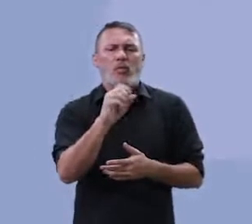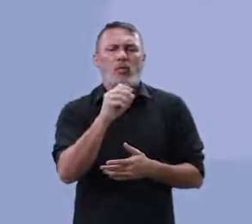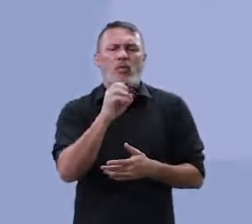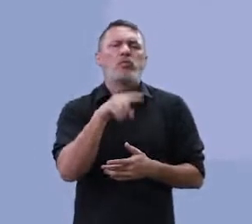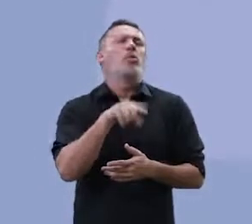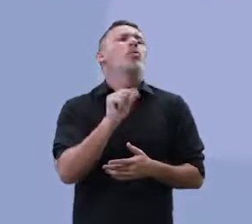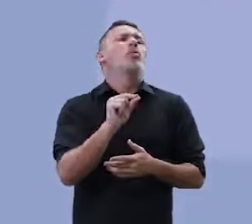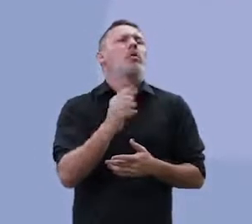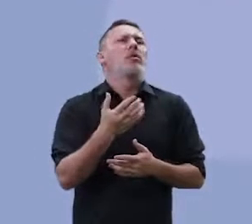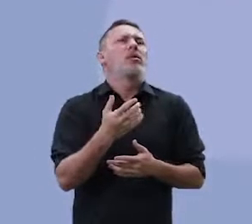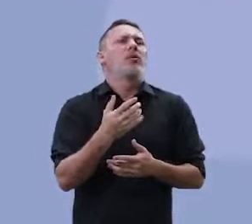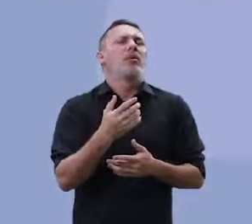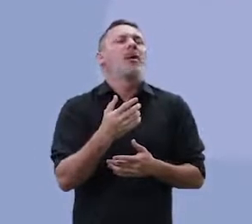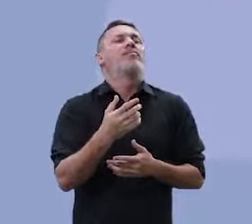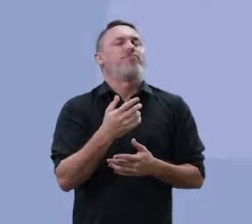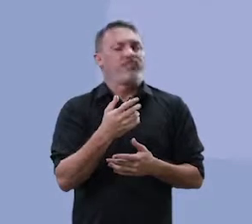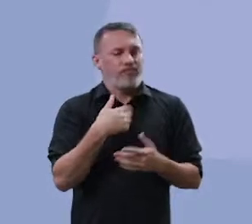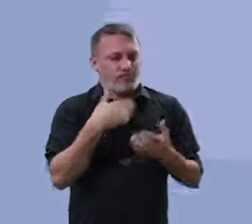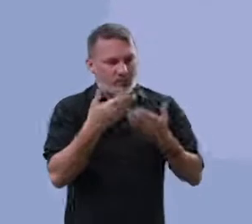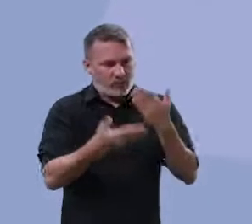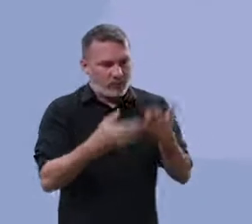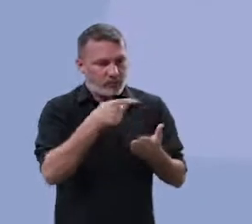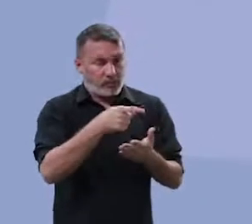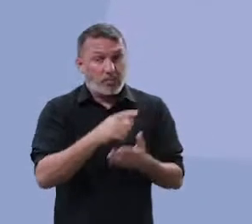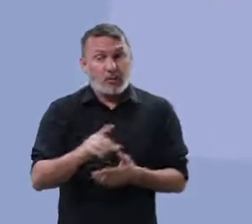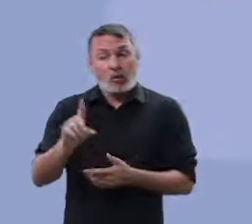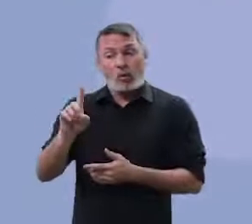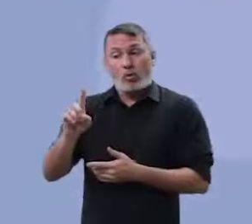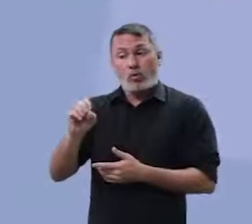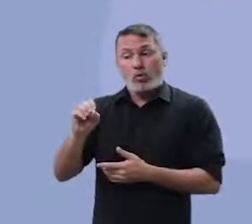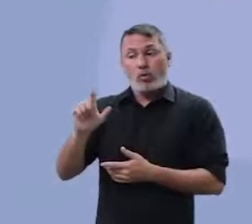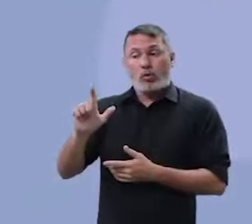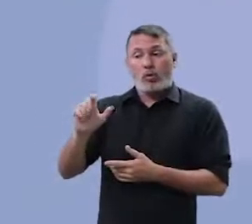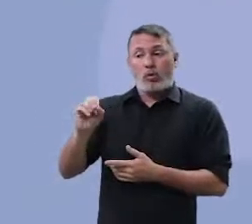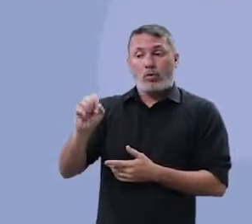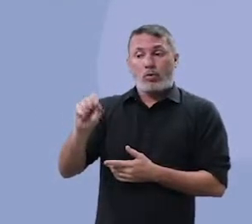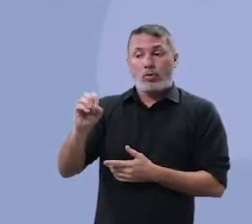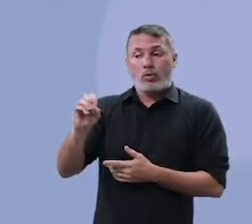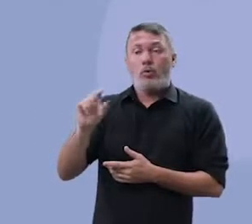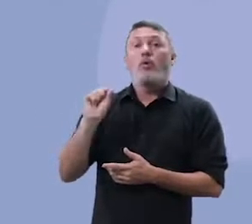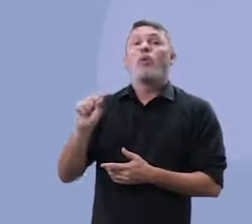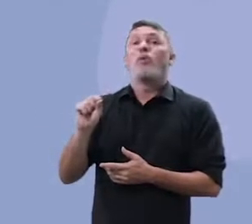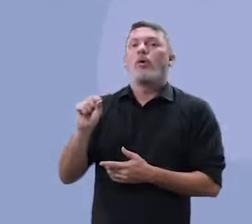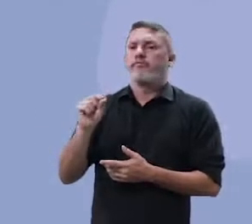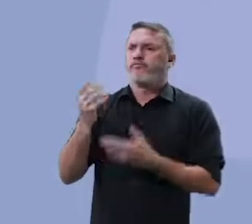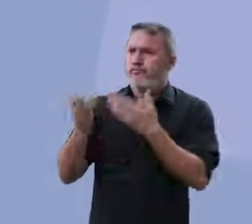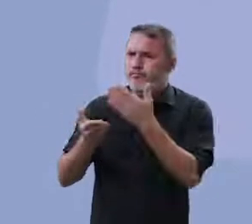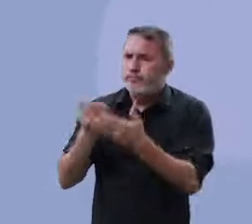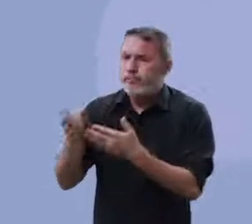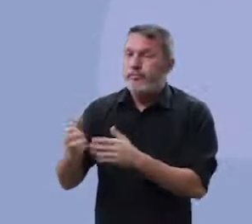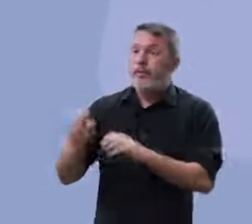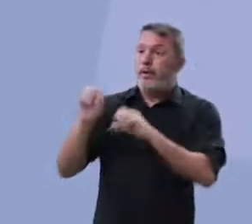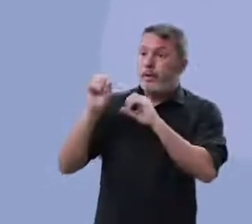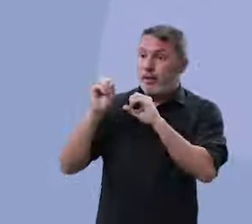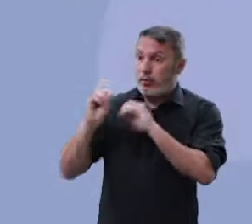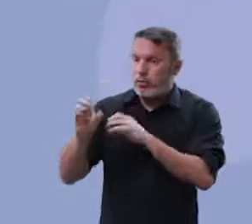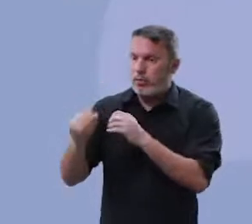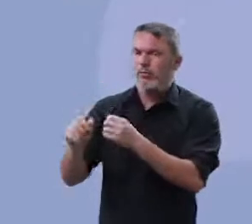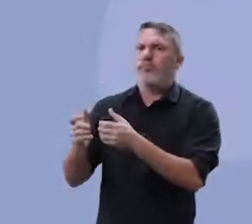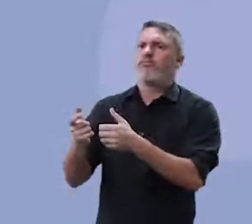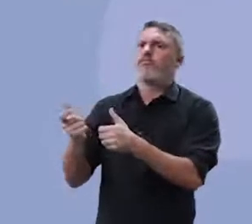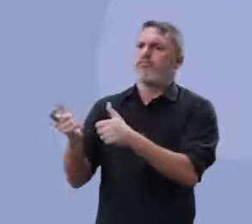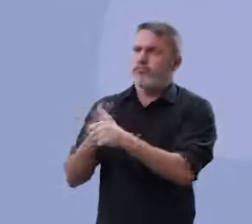Será que realmente foi culposo? Eu preciso tratar. E o doloso eu preciso tratar, educar e